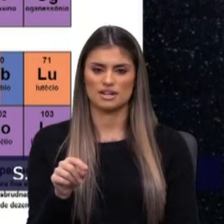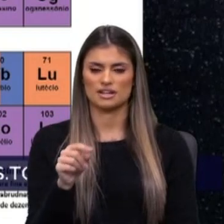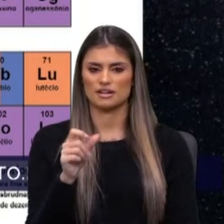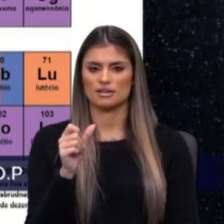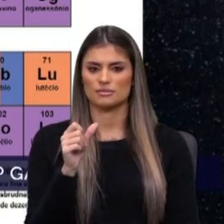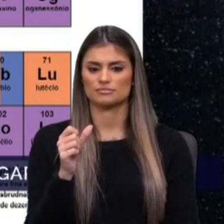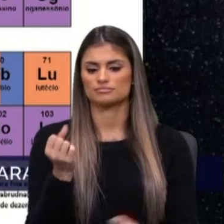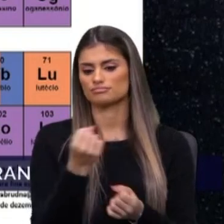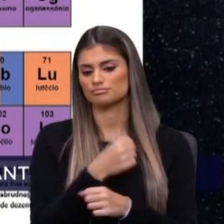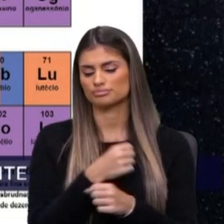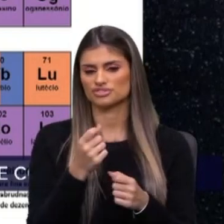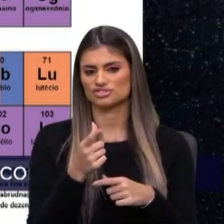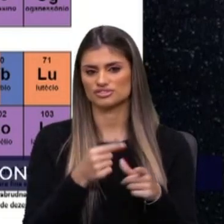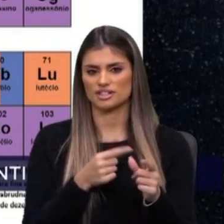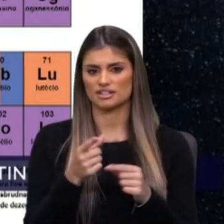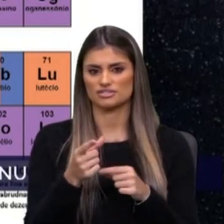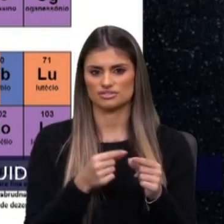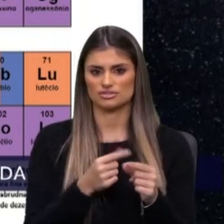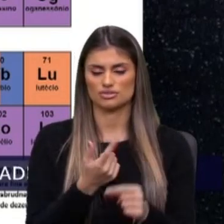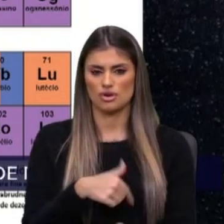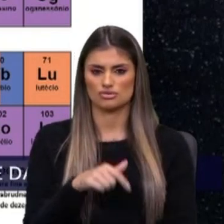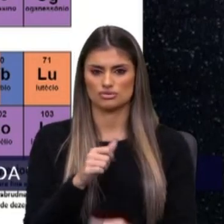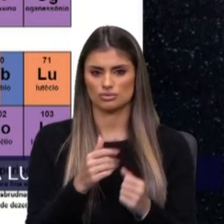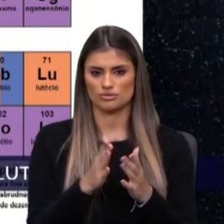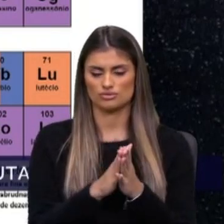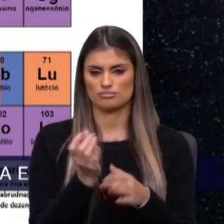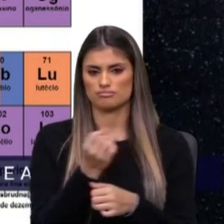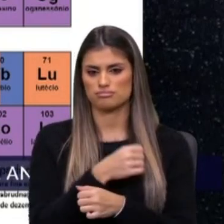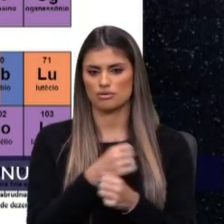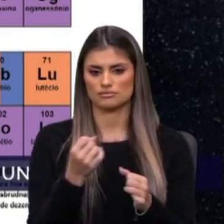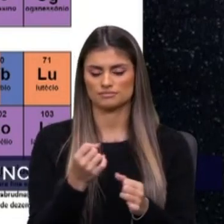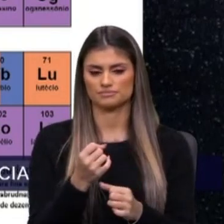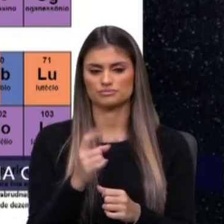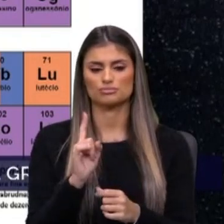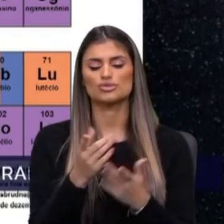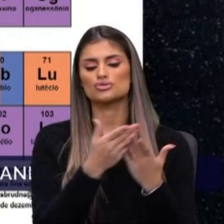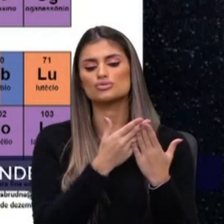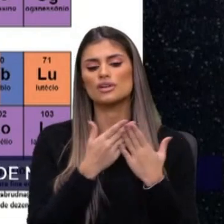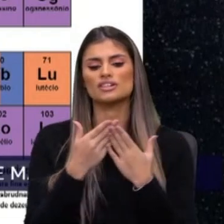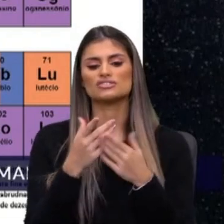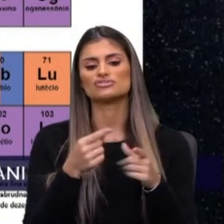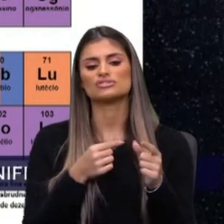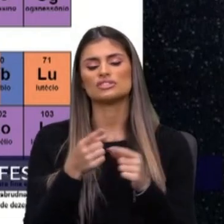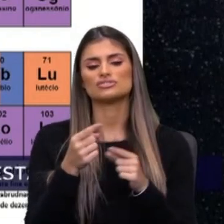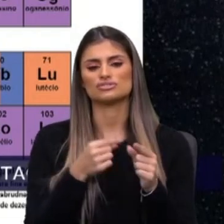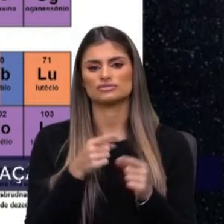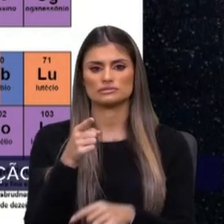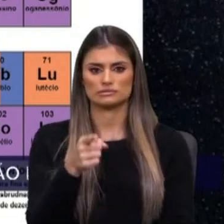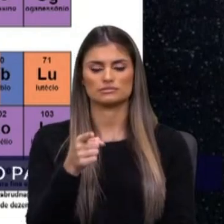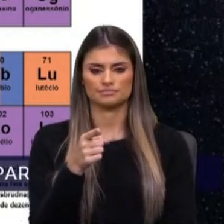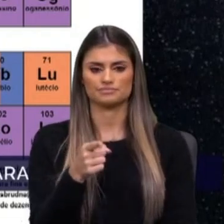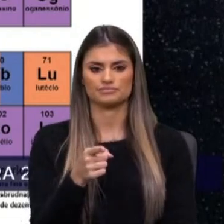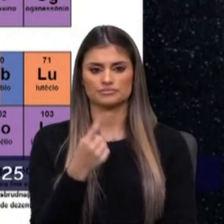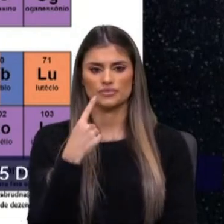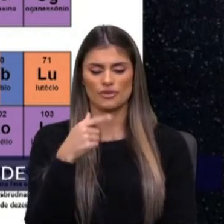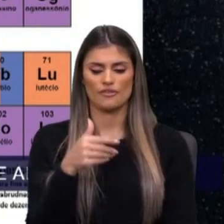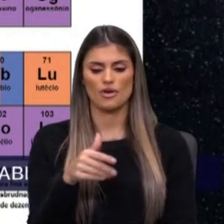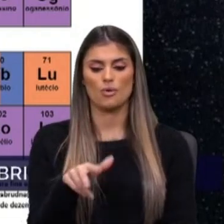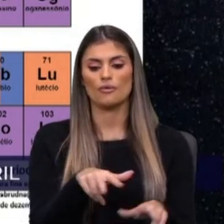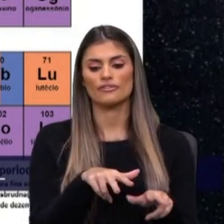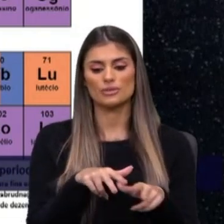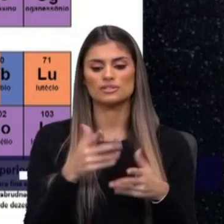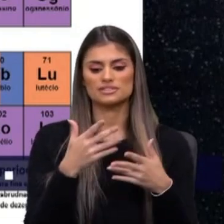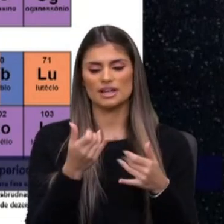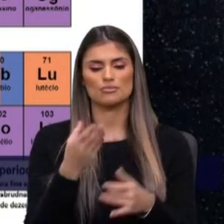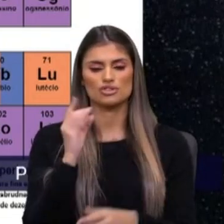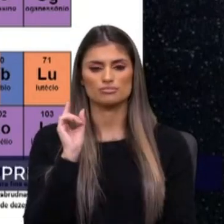da explosão de estrelas. Somos nós todos explosivos. E por isso é que estudar as estrelas Wolf-Rayet, como vamos ver nos vídeos seguintes, é